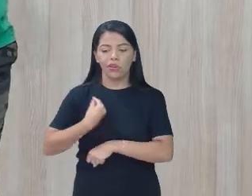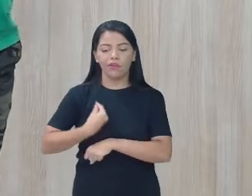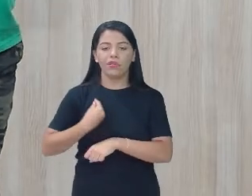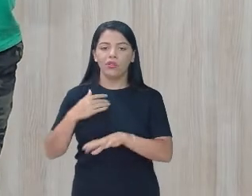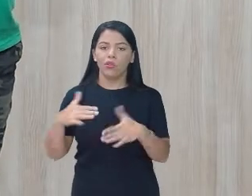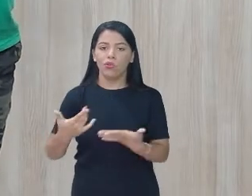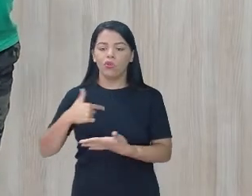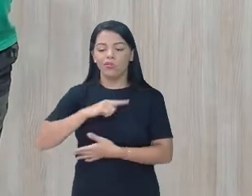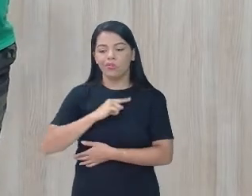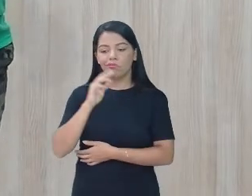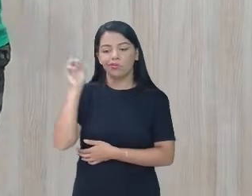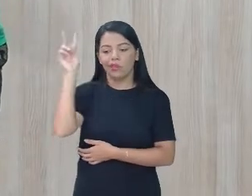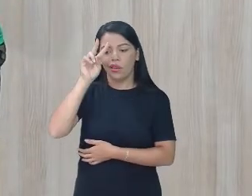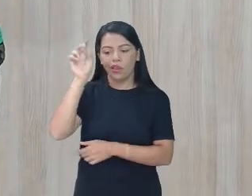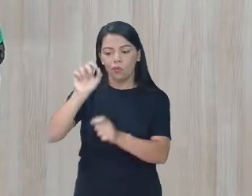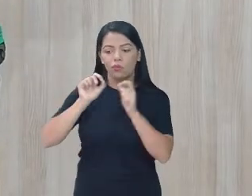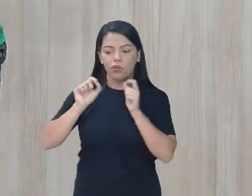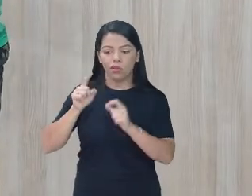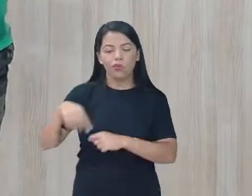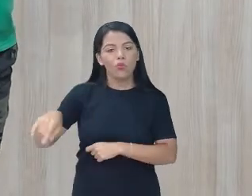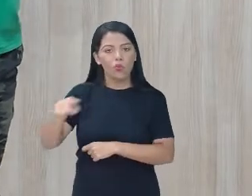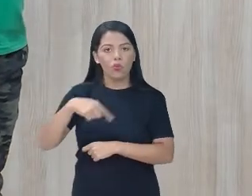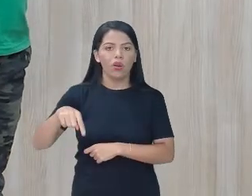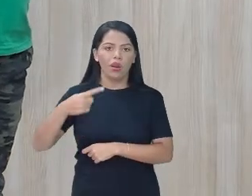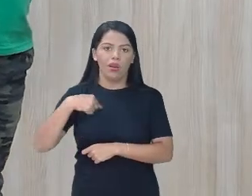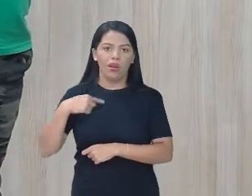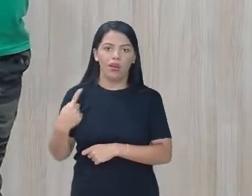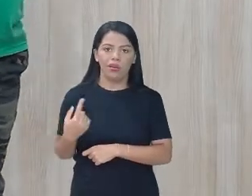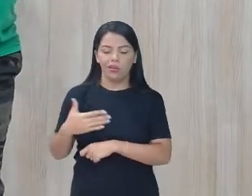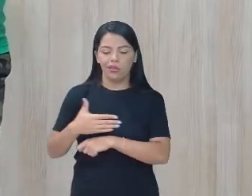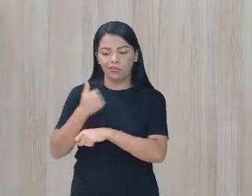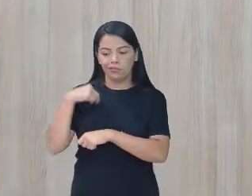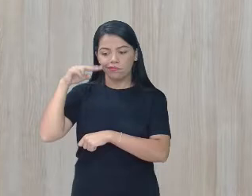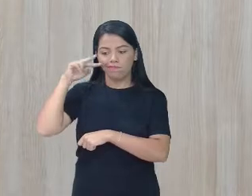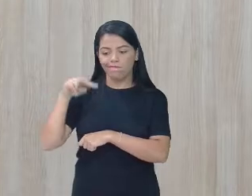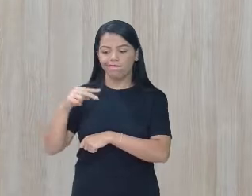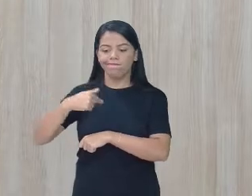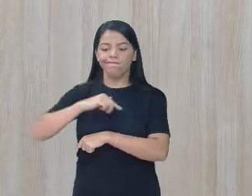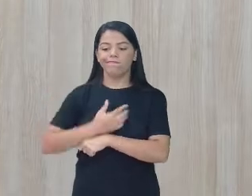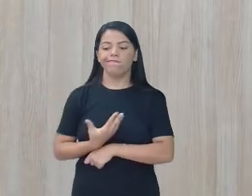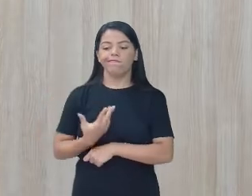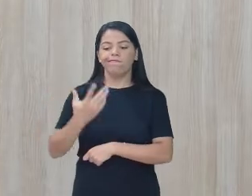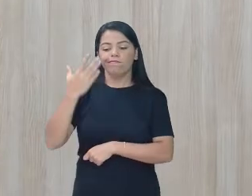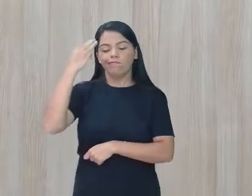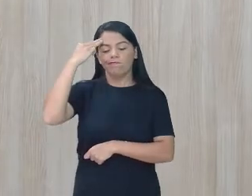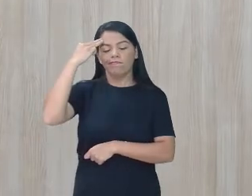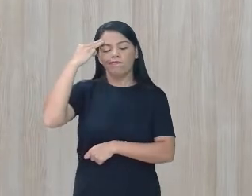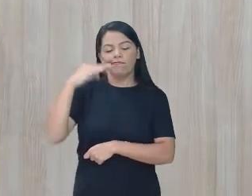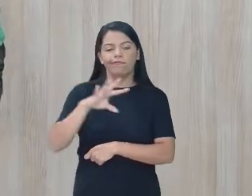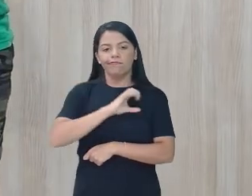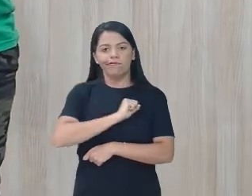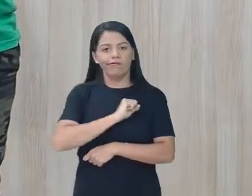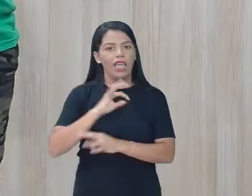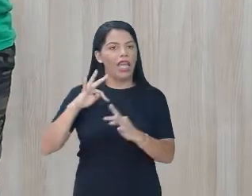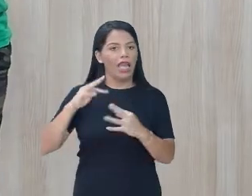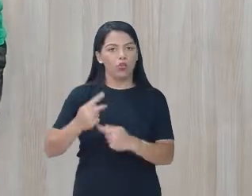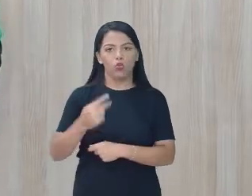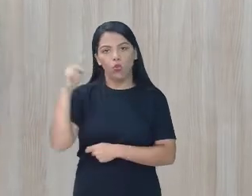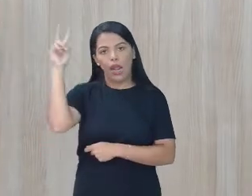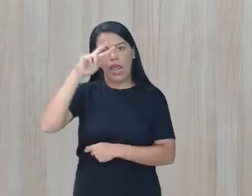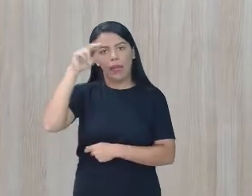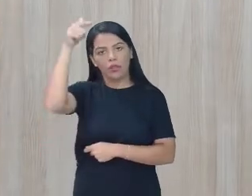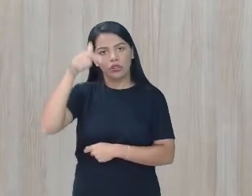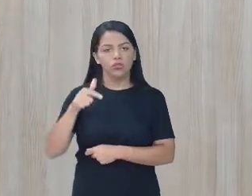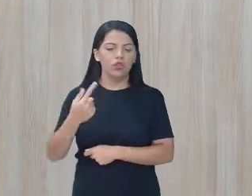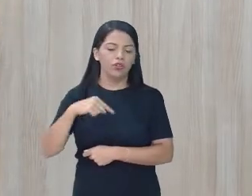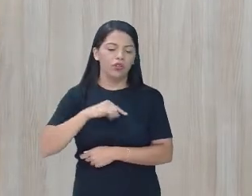gente lembra, né, desses locais, a gente lembra de todas essas memórias afetivas que são